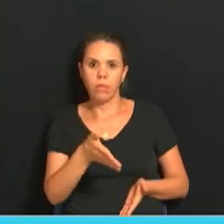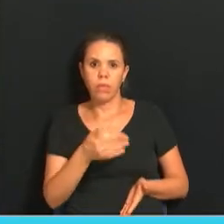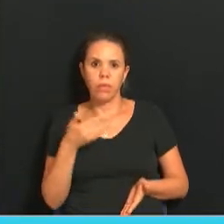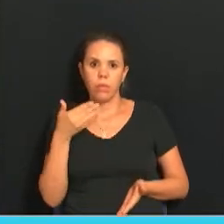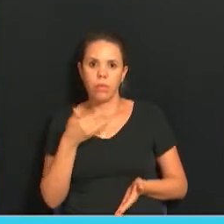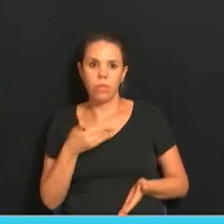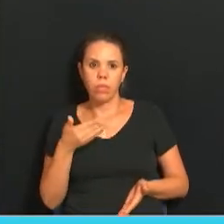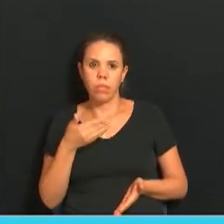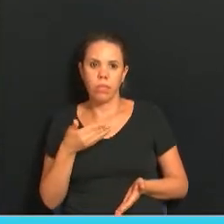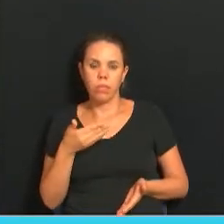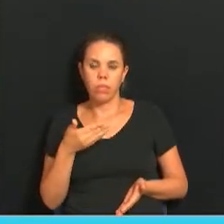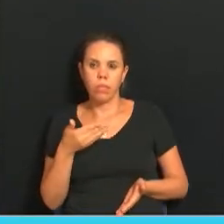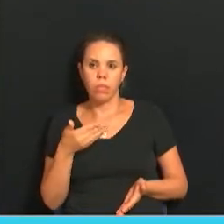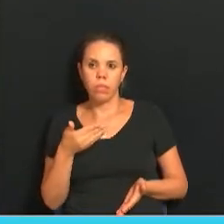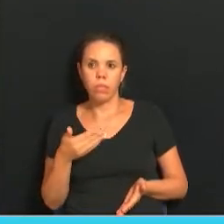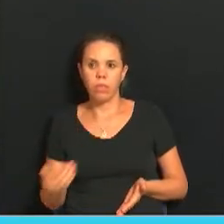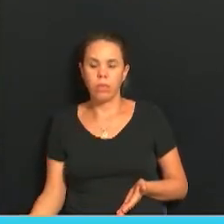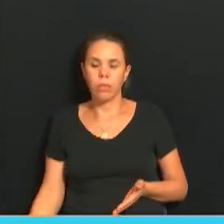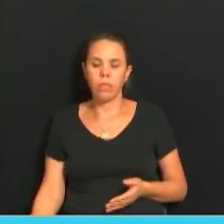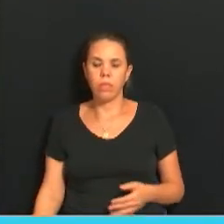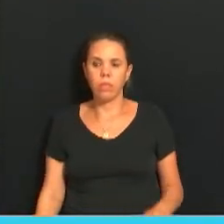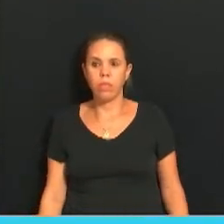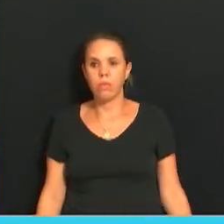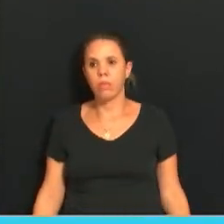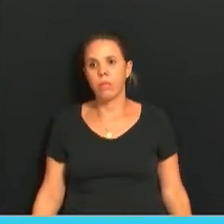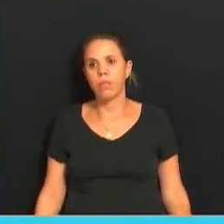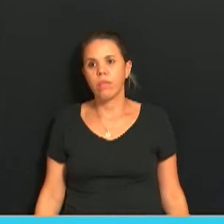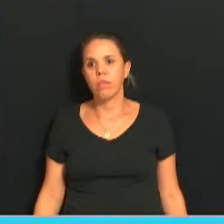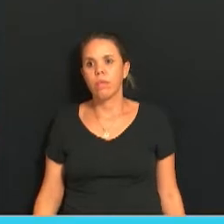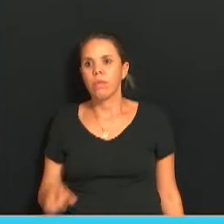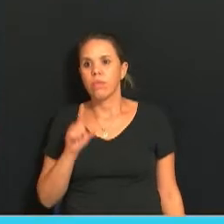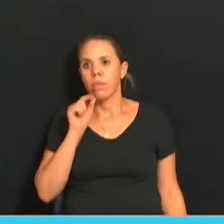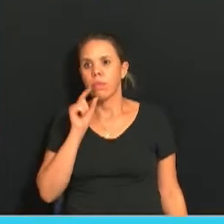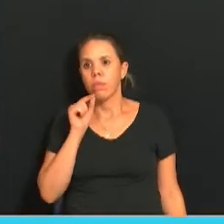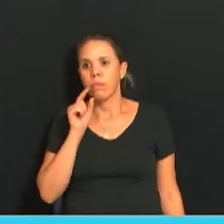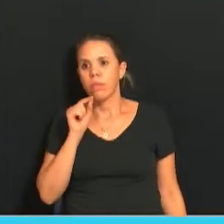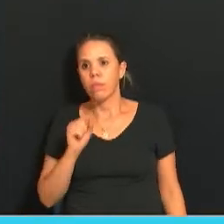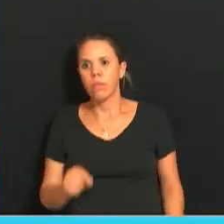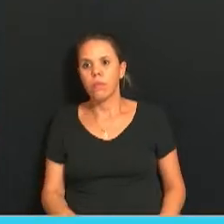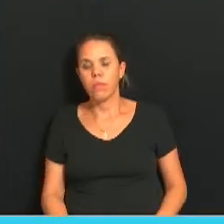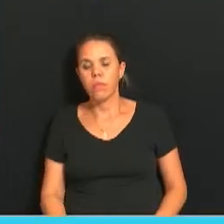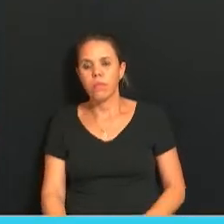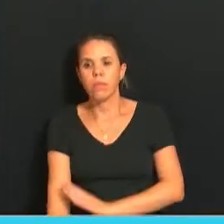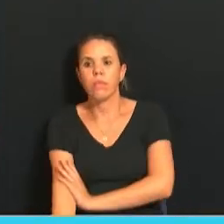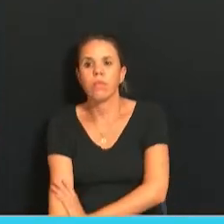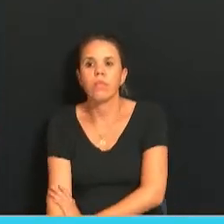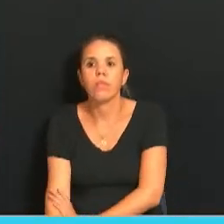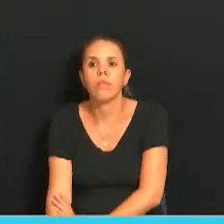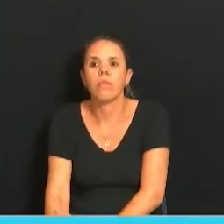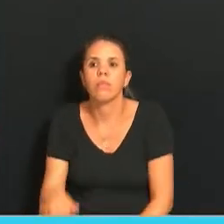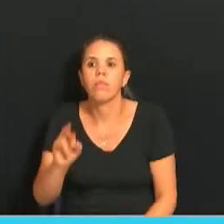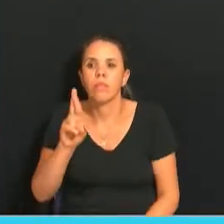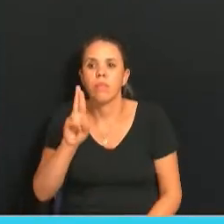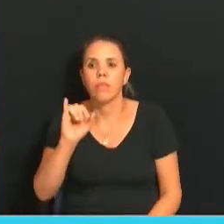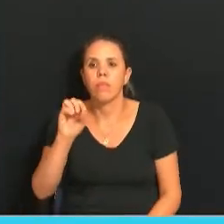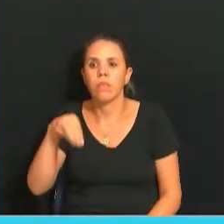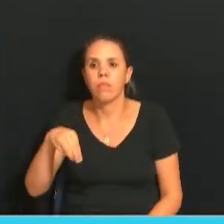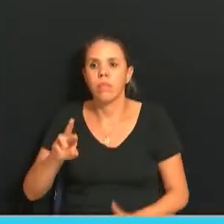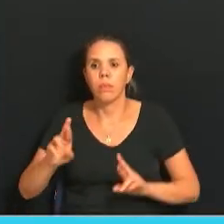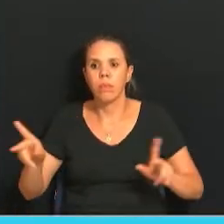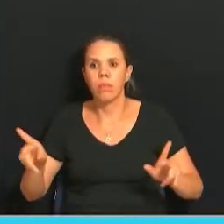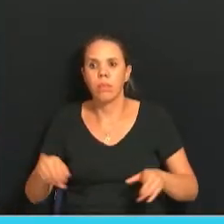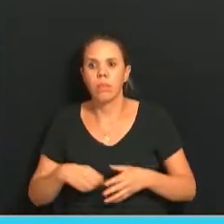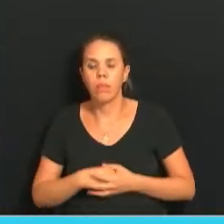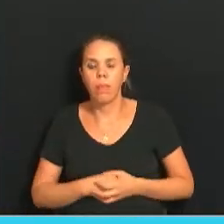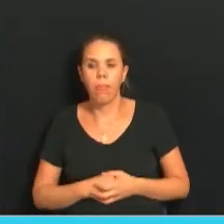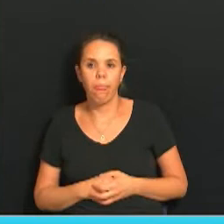com um anfíbio, com um réptil, uma ave e um mamífero, você vai ver rins que se diferenciam nas funções